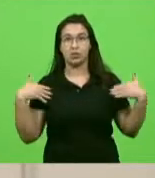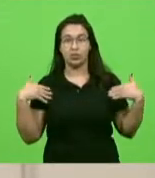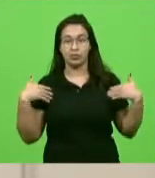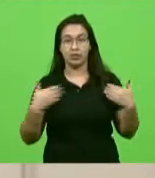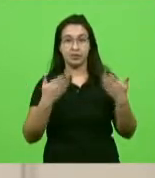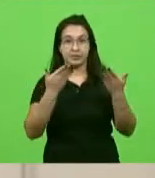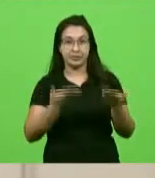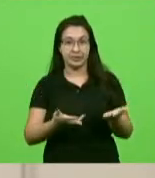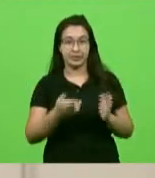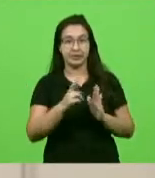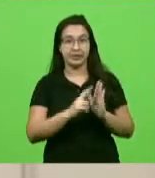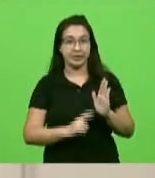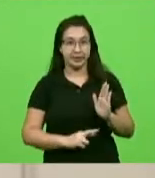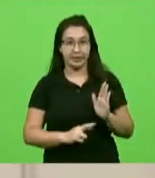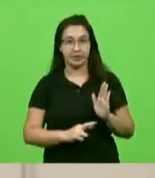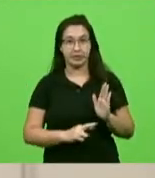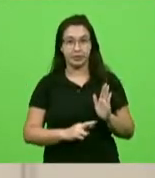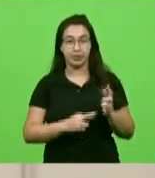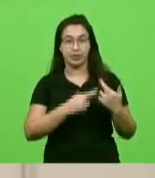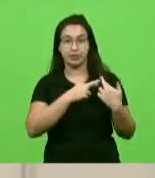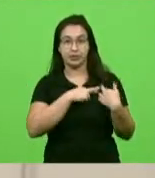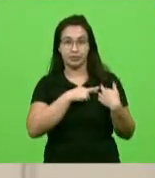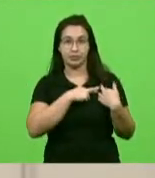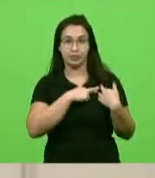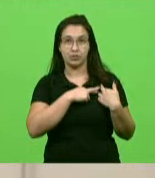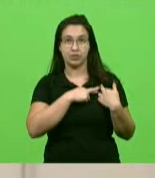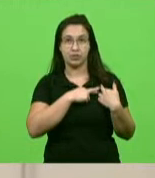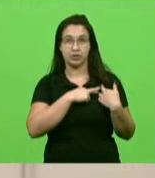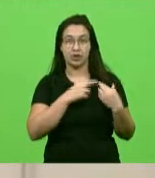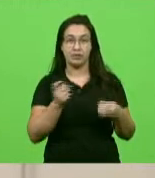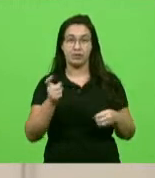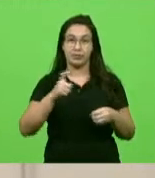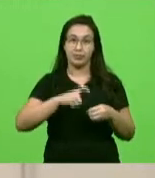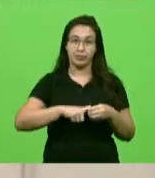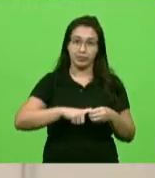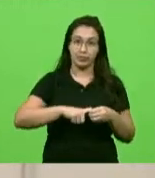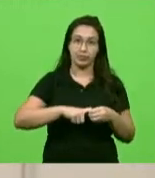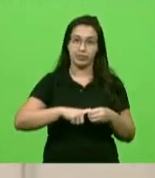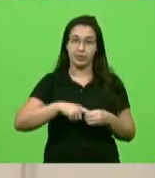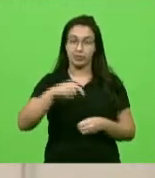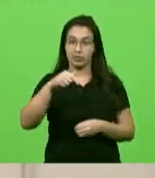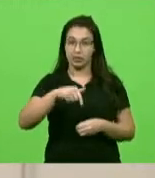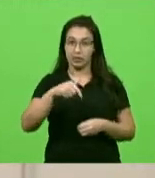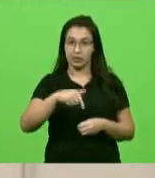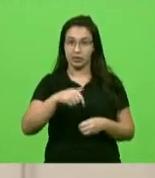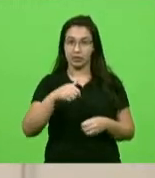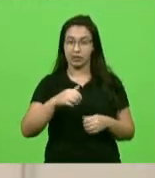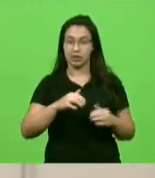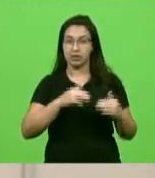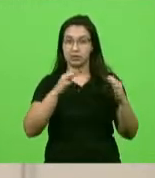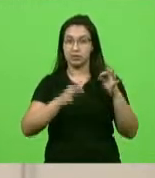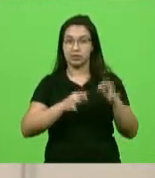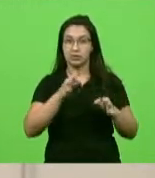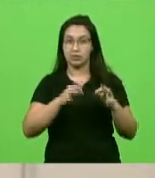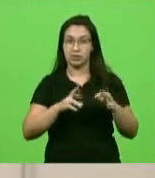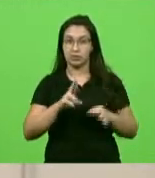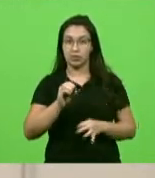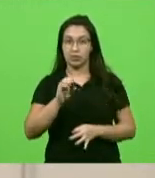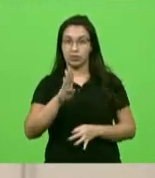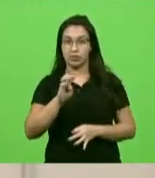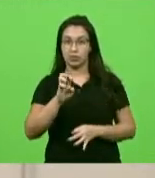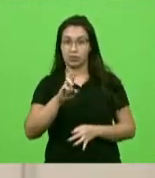seu relator, o eminente membro desta, também desta corte, desembargador Roberto Lucas